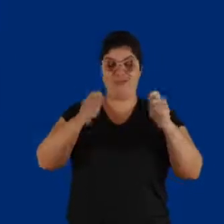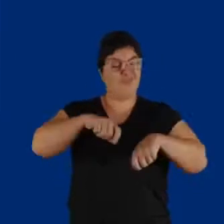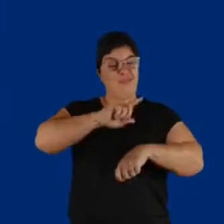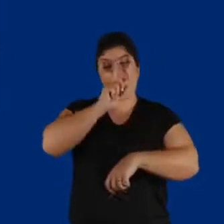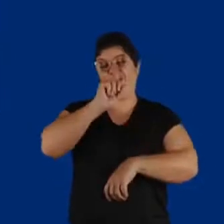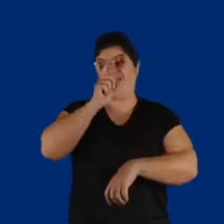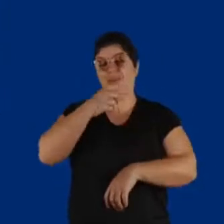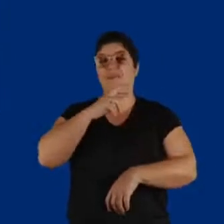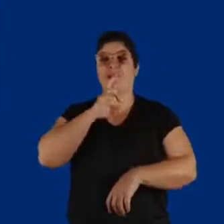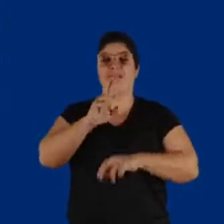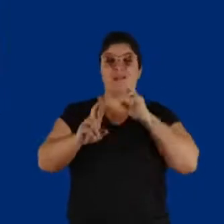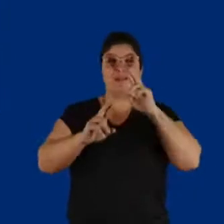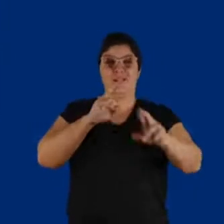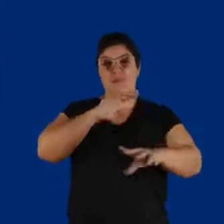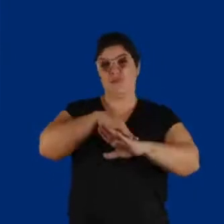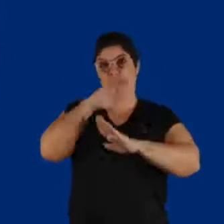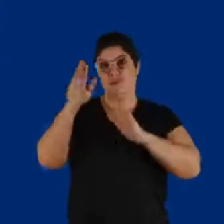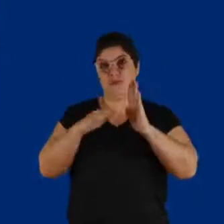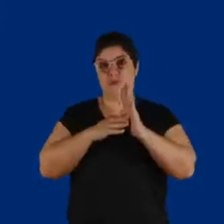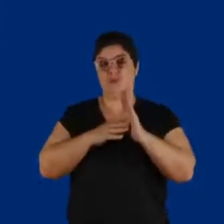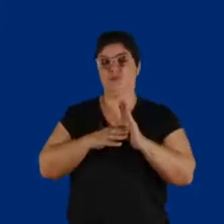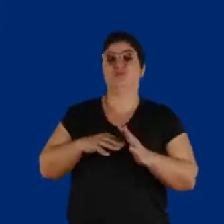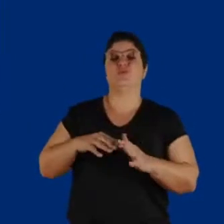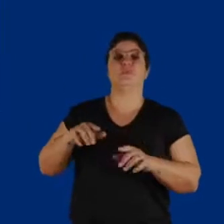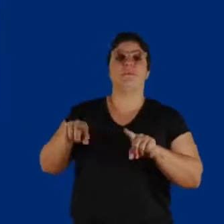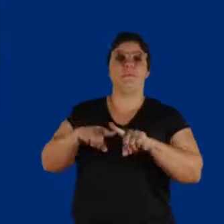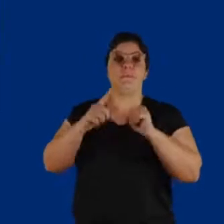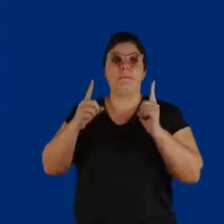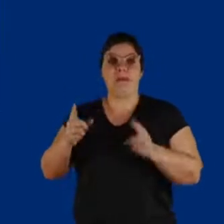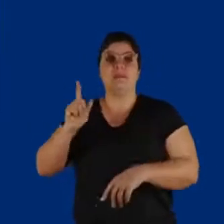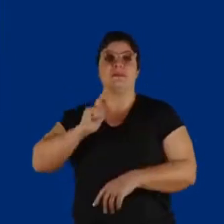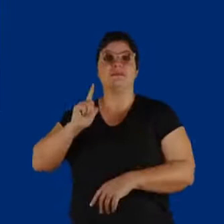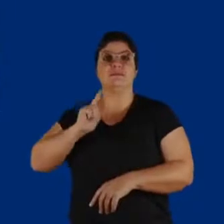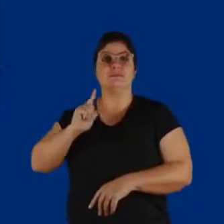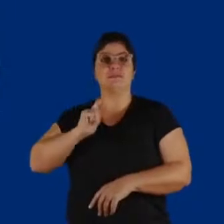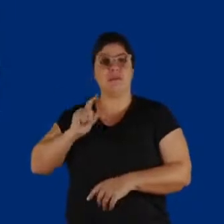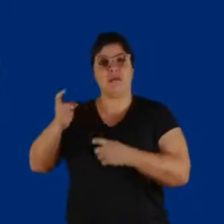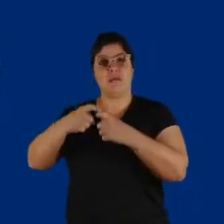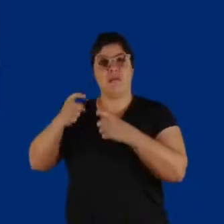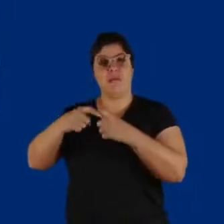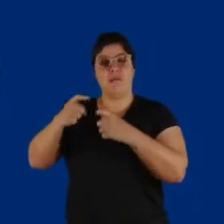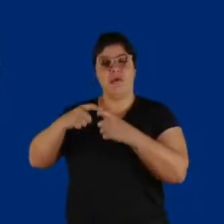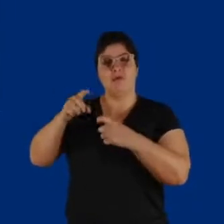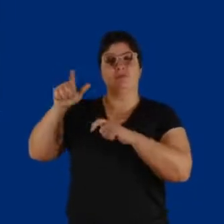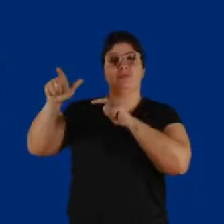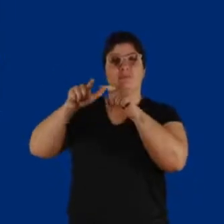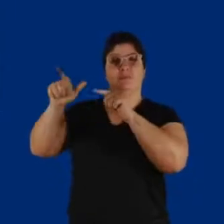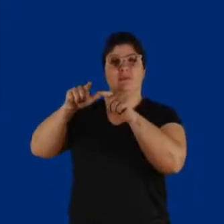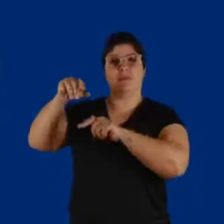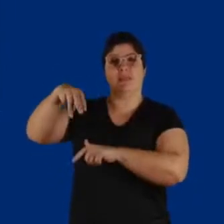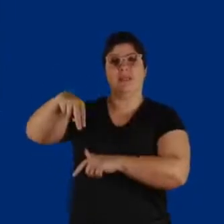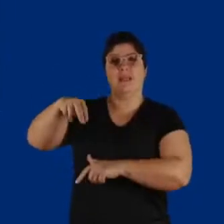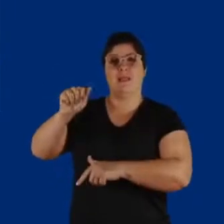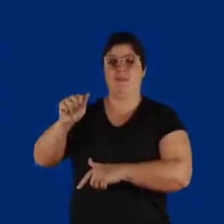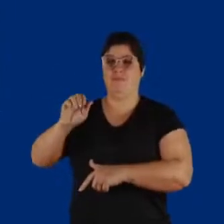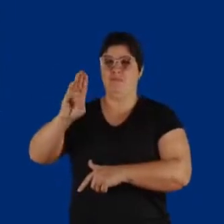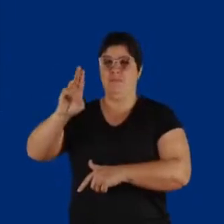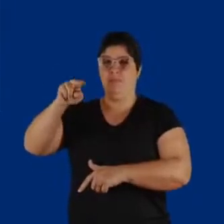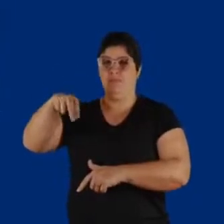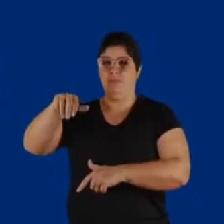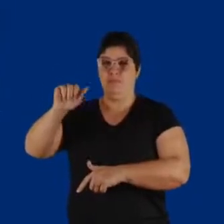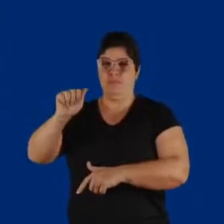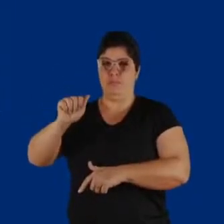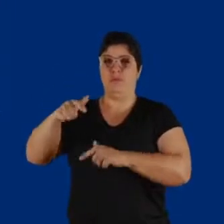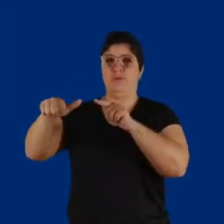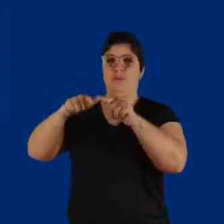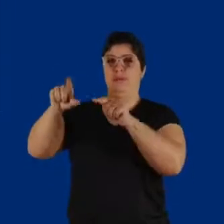Índia, ela tem trabalhado há anos em favelas, com as classes oprimidas, o sistema de castas, ela diz,